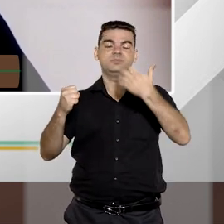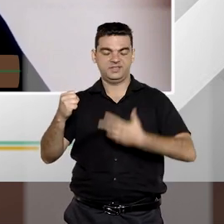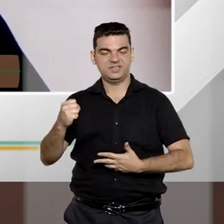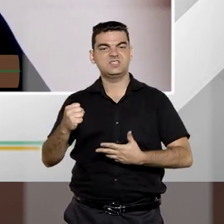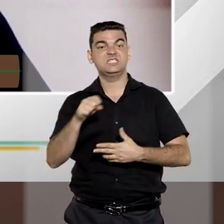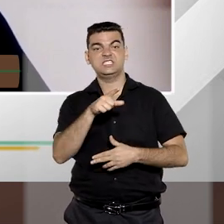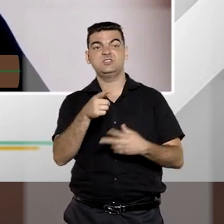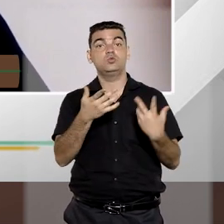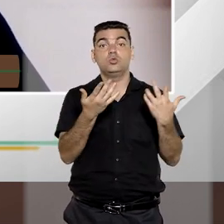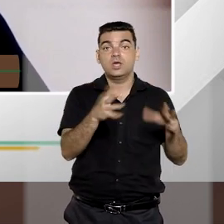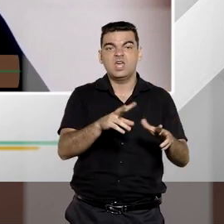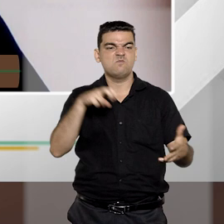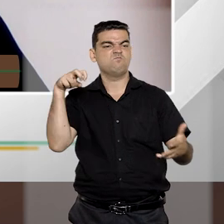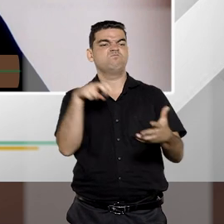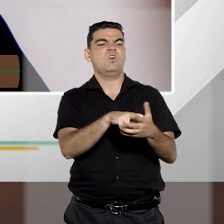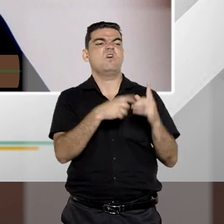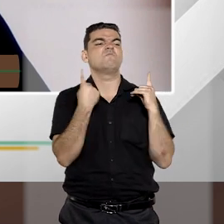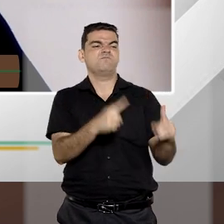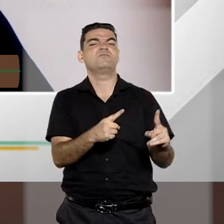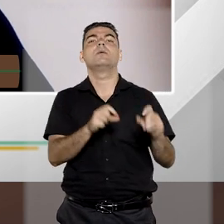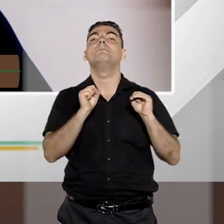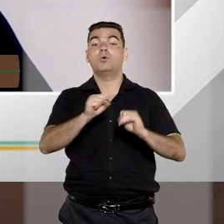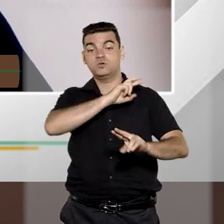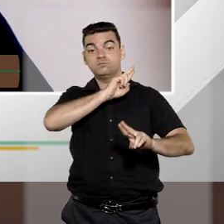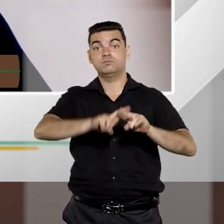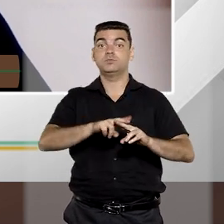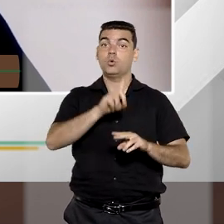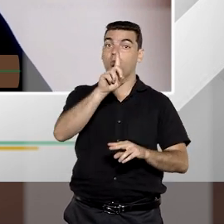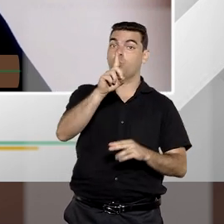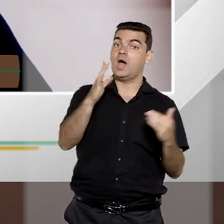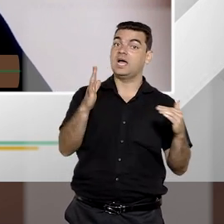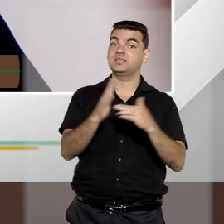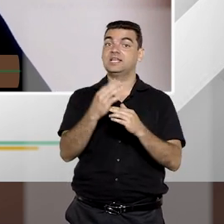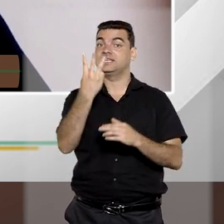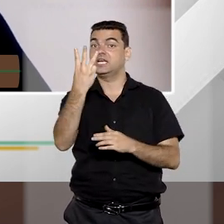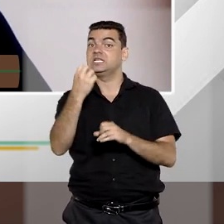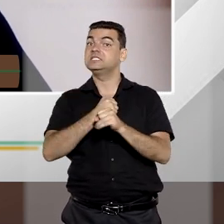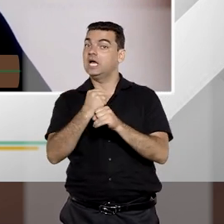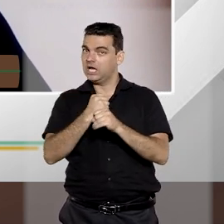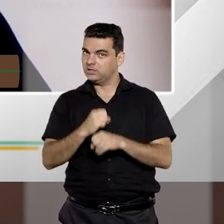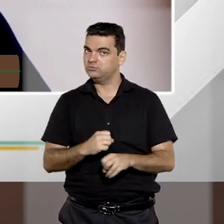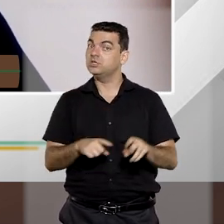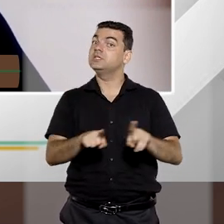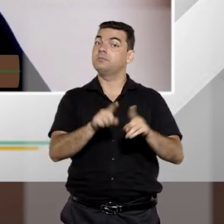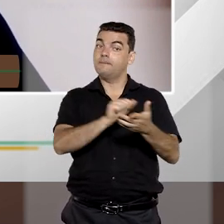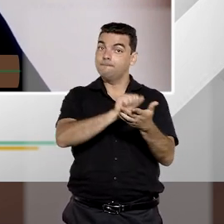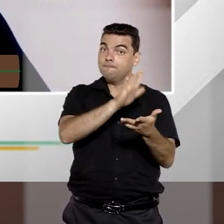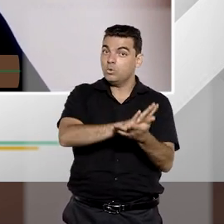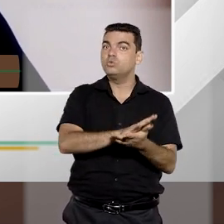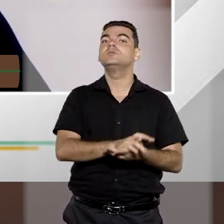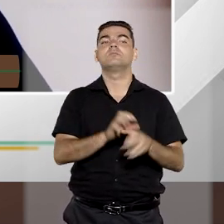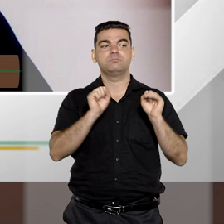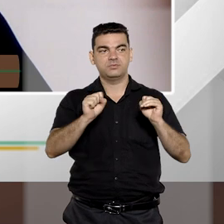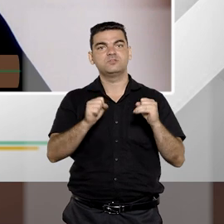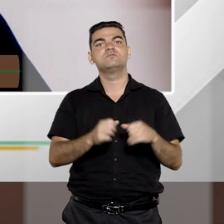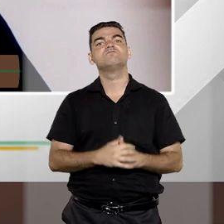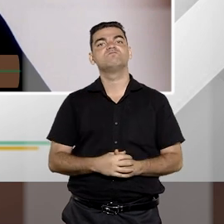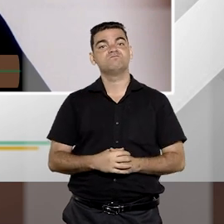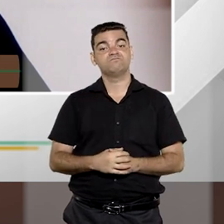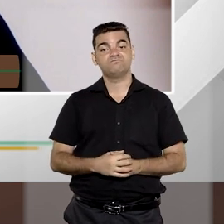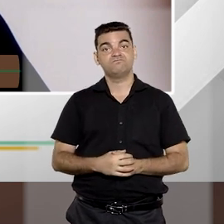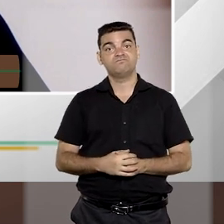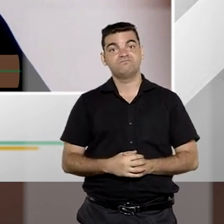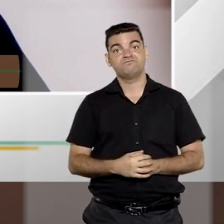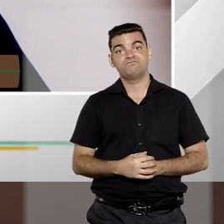doutor Tiago falou. E ele traz a pena de reclusão de 1 a 3 anos e multa com aumento de pena em um terço